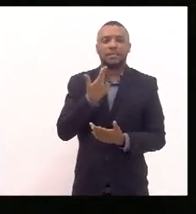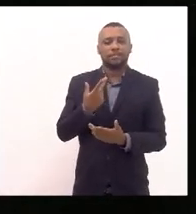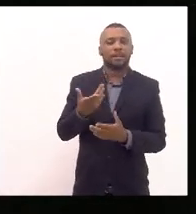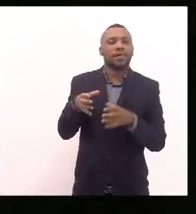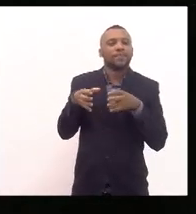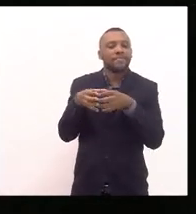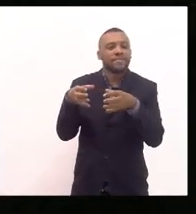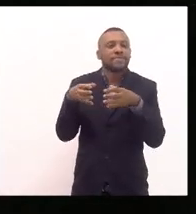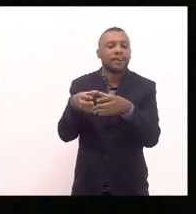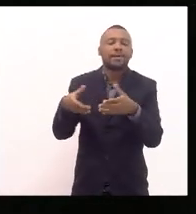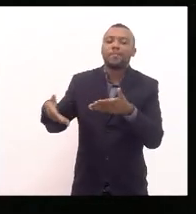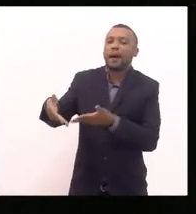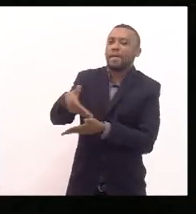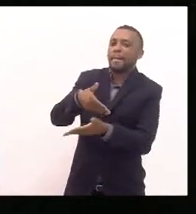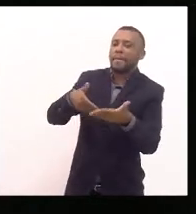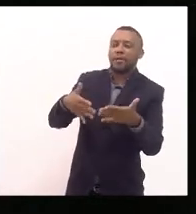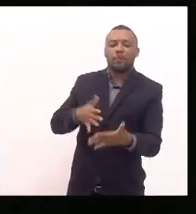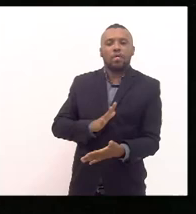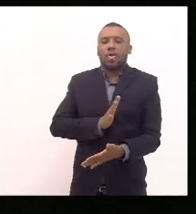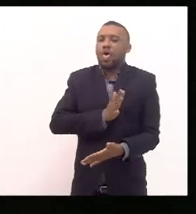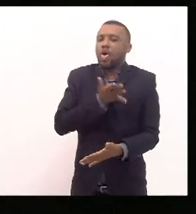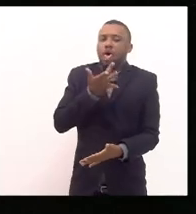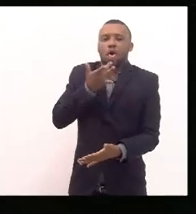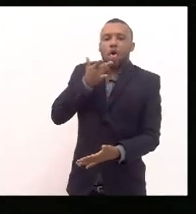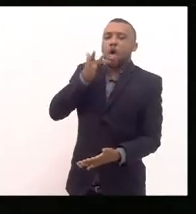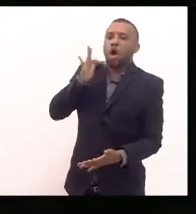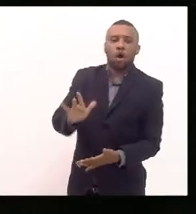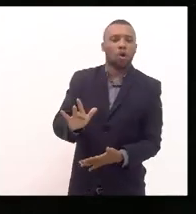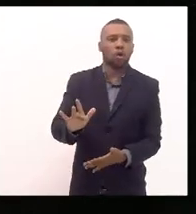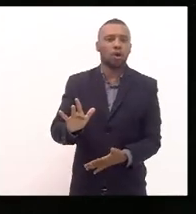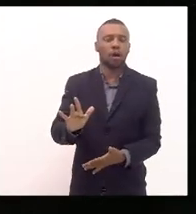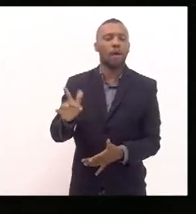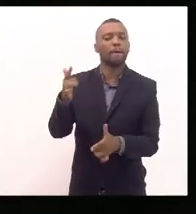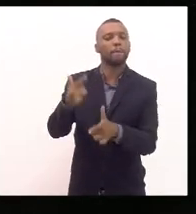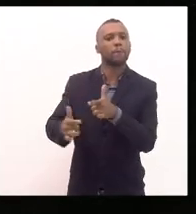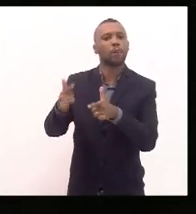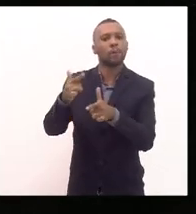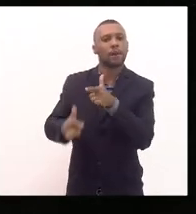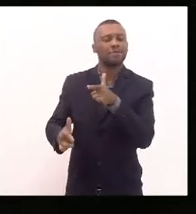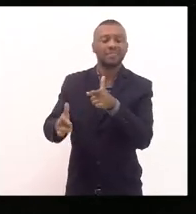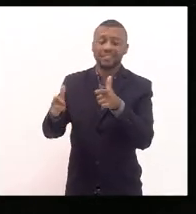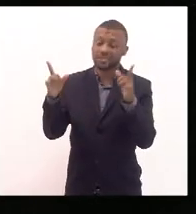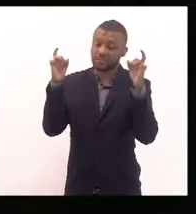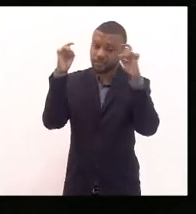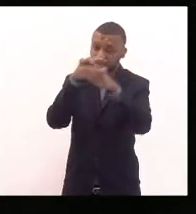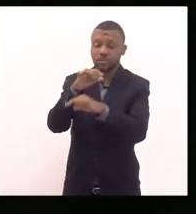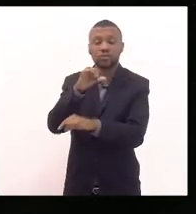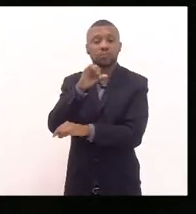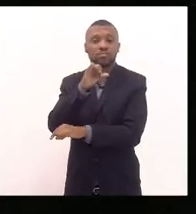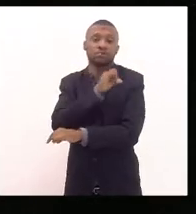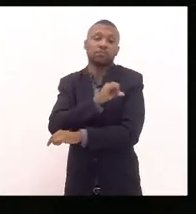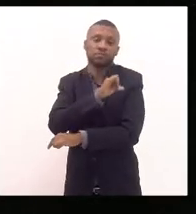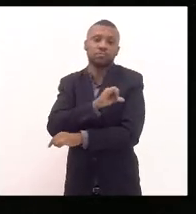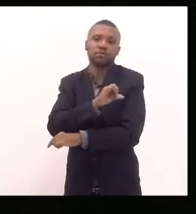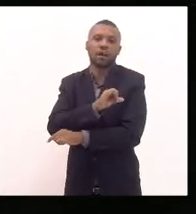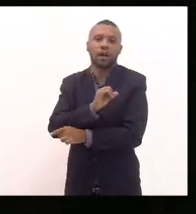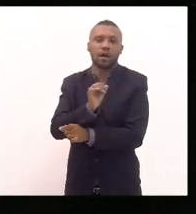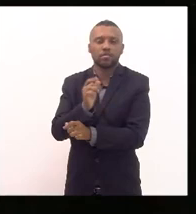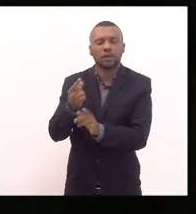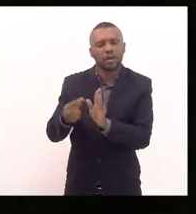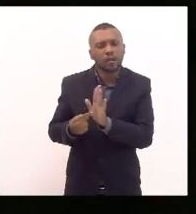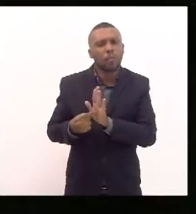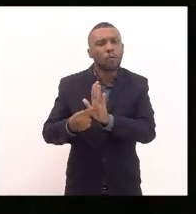conviver com esse horror é um problema endêmico do nosso país e no nosso estado ele se